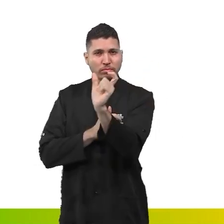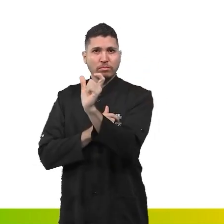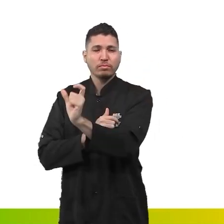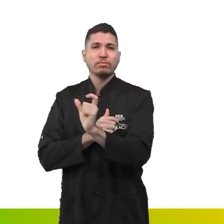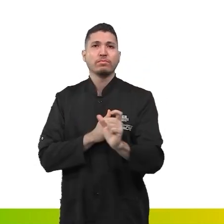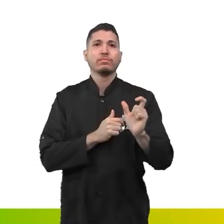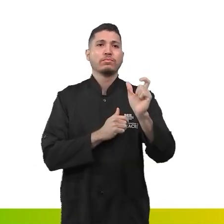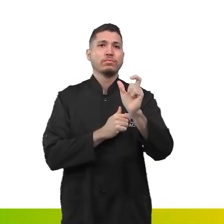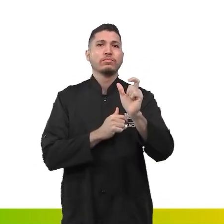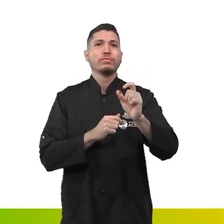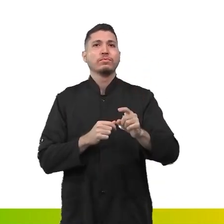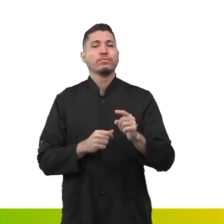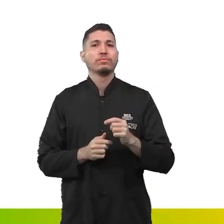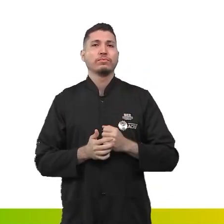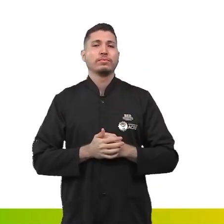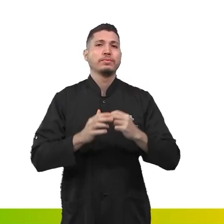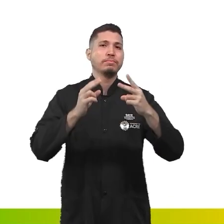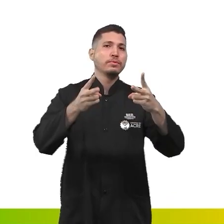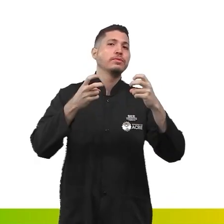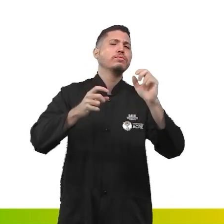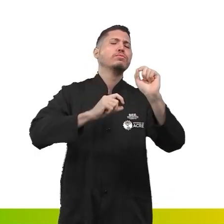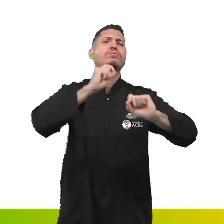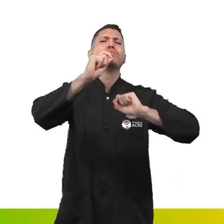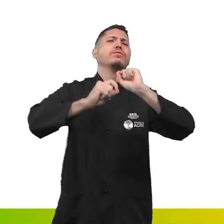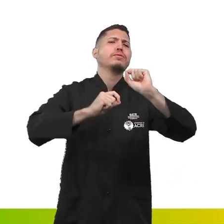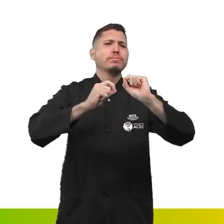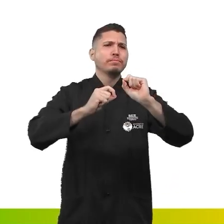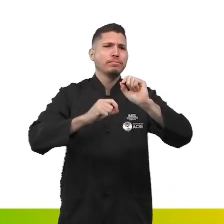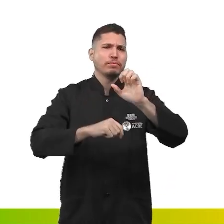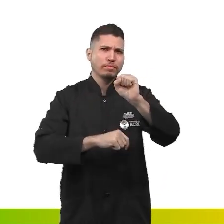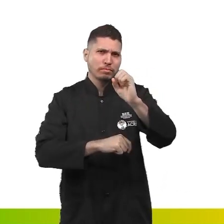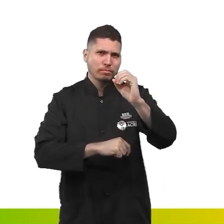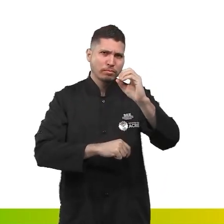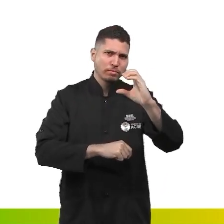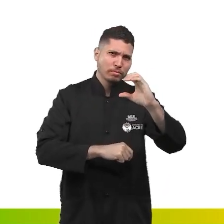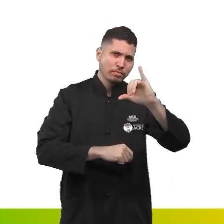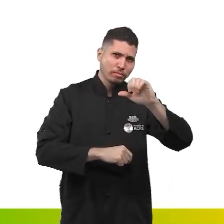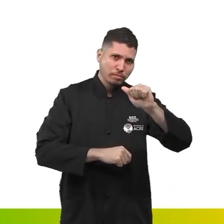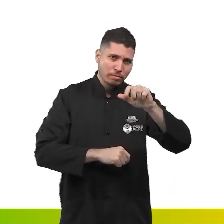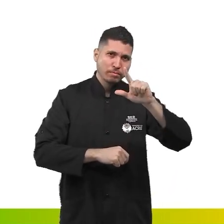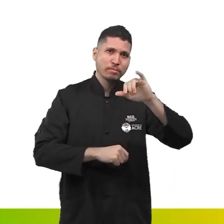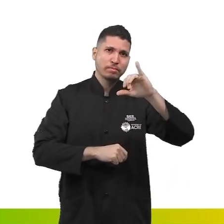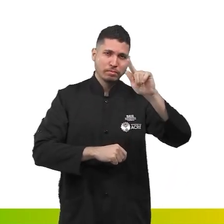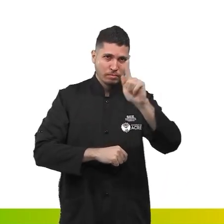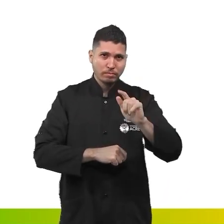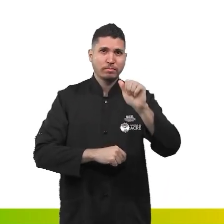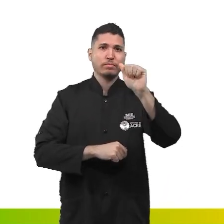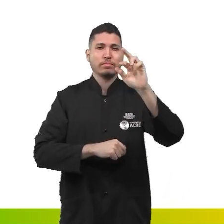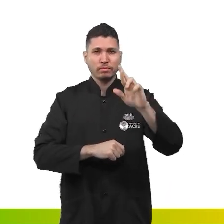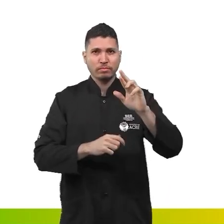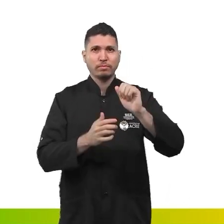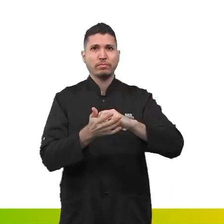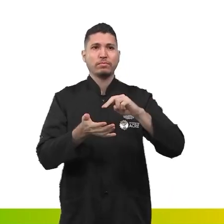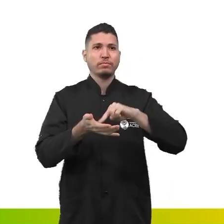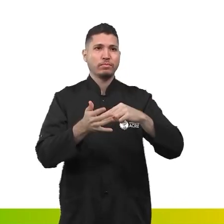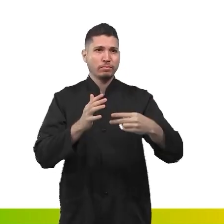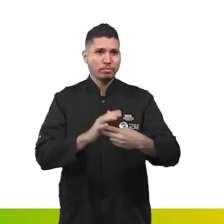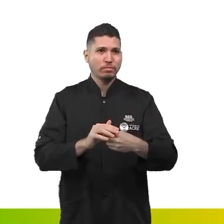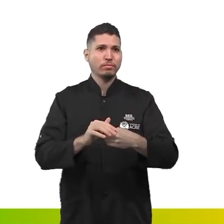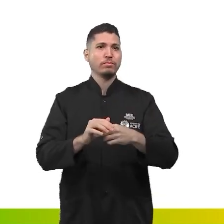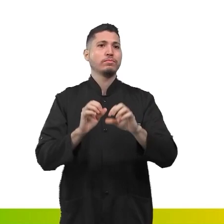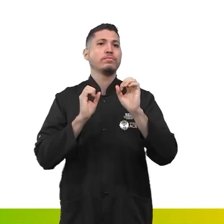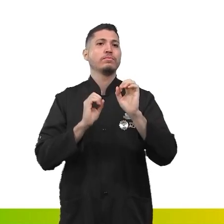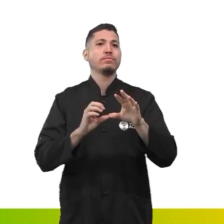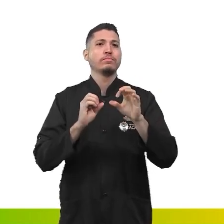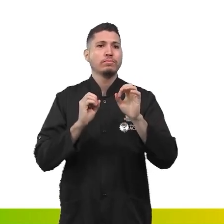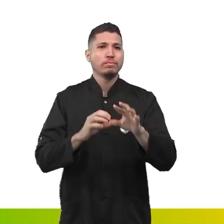você percebe aqui, socializar. Aí nós temos algumas definições. Ensinar a adotar um